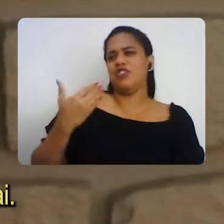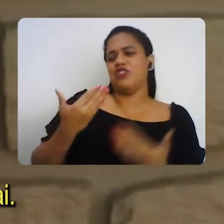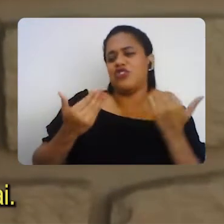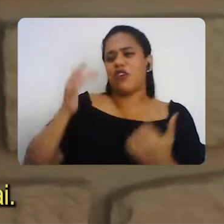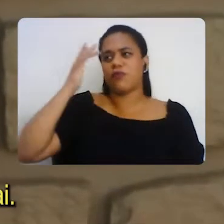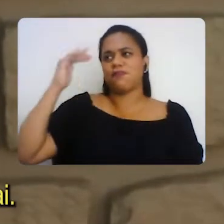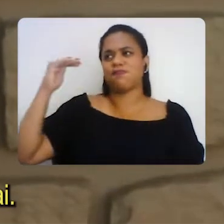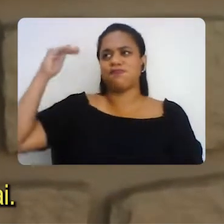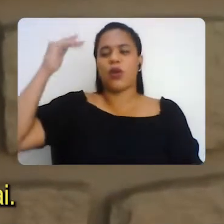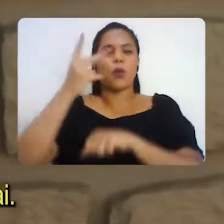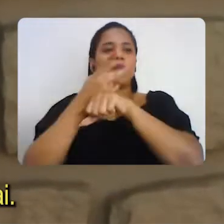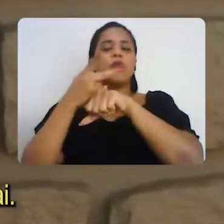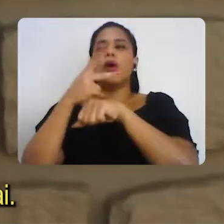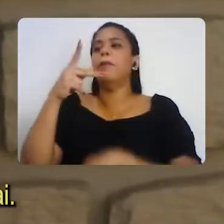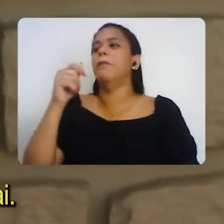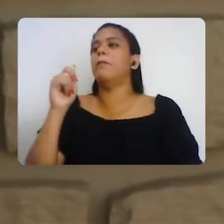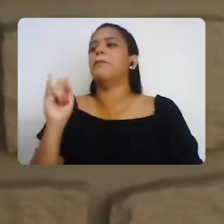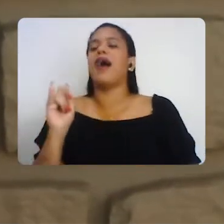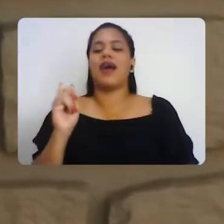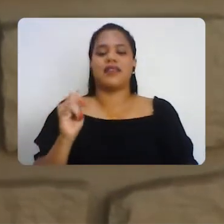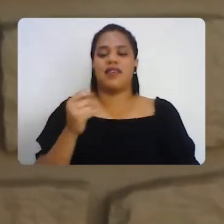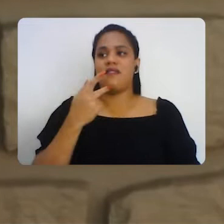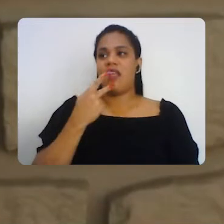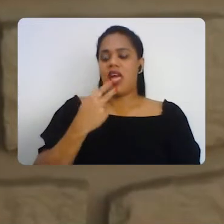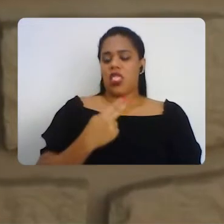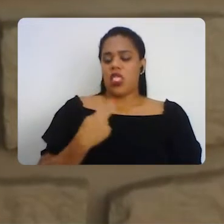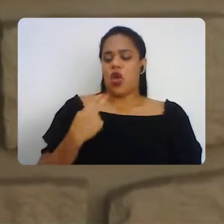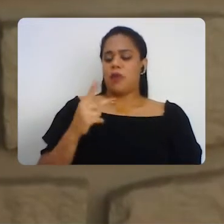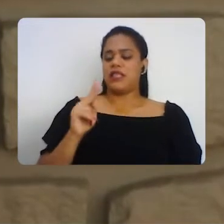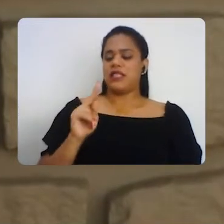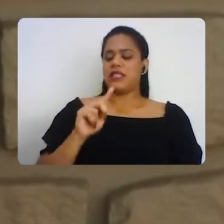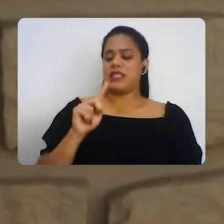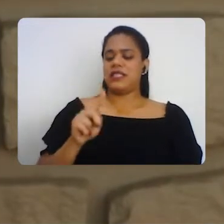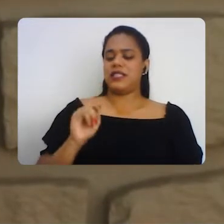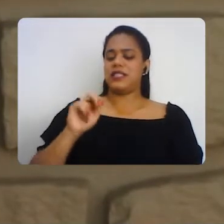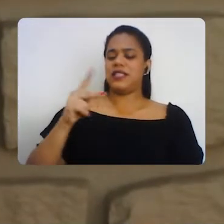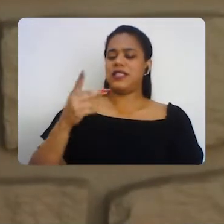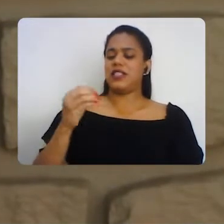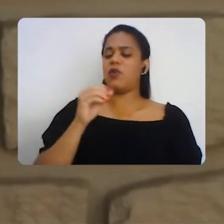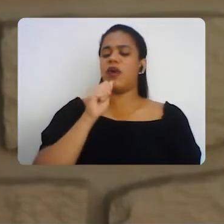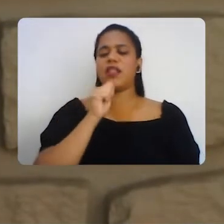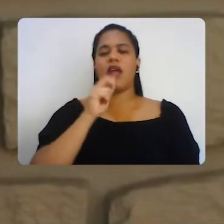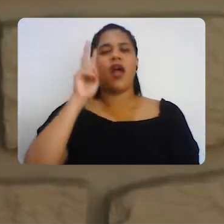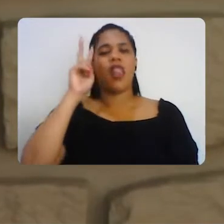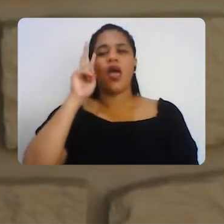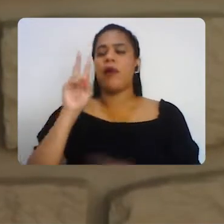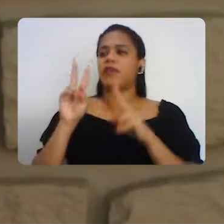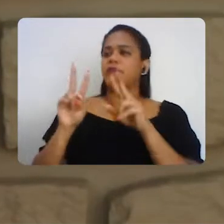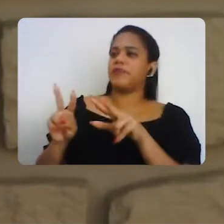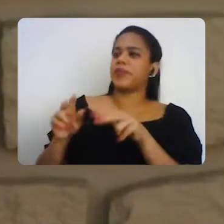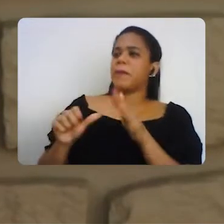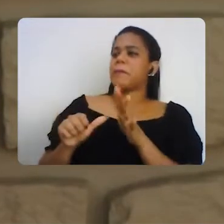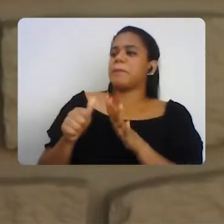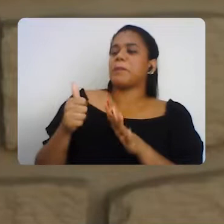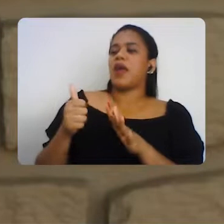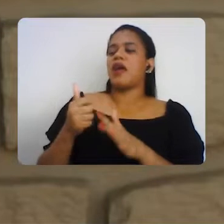fase jovem adulta, ele decide ir em busca do pai. Nem tinha nome de Zinho ainda. E eu lembro que eu olhei e a primeira